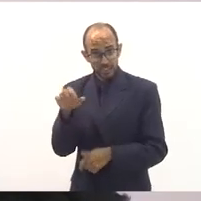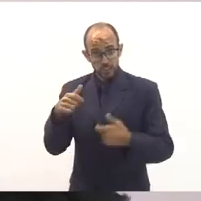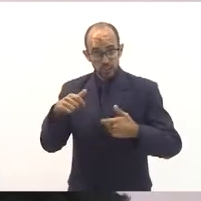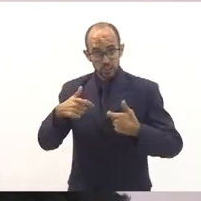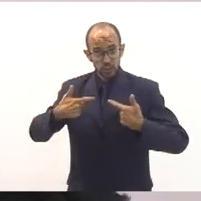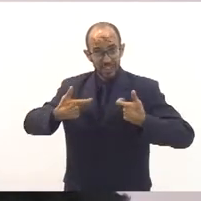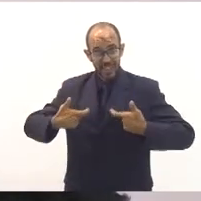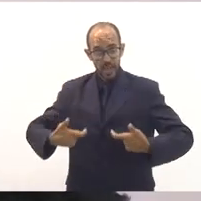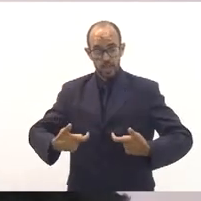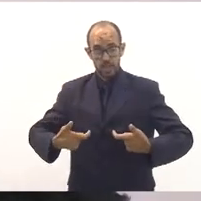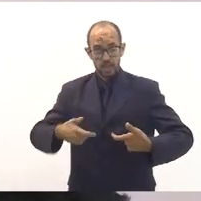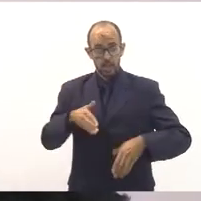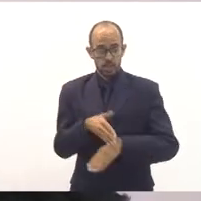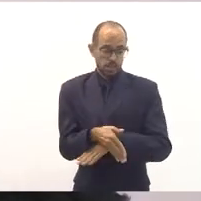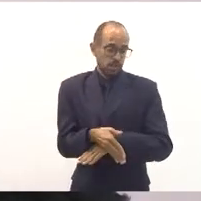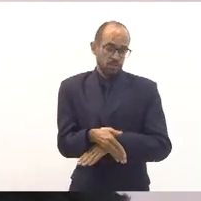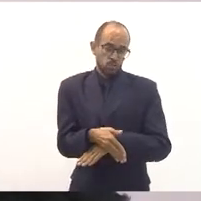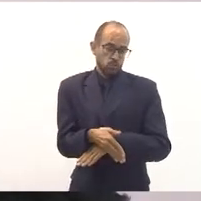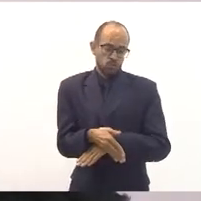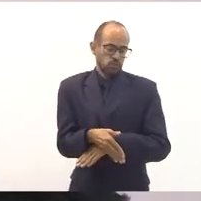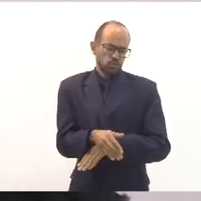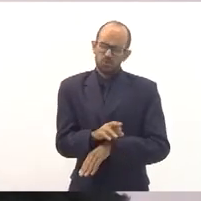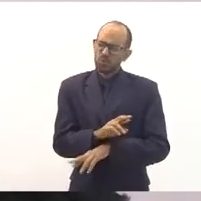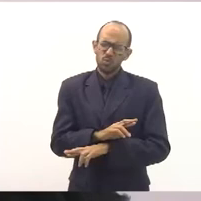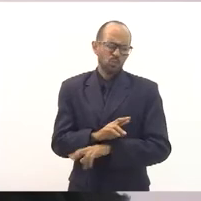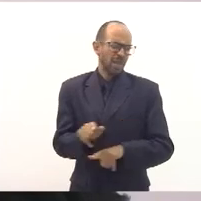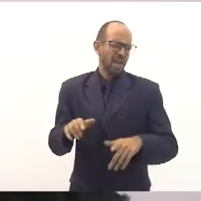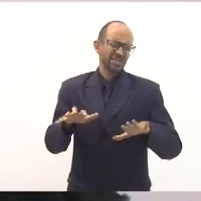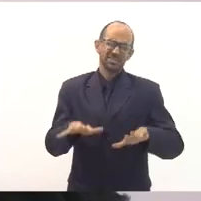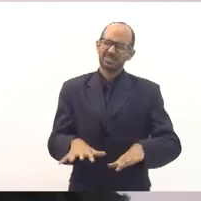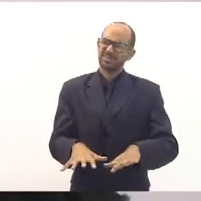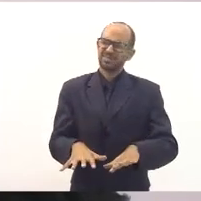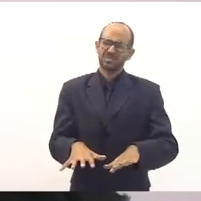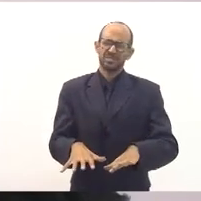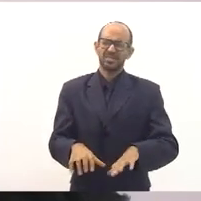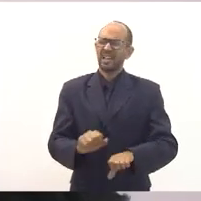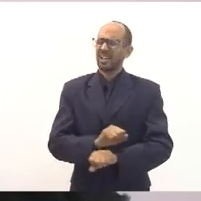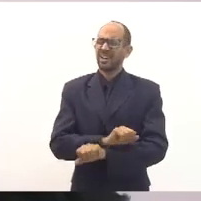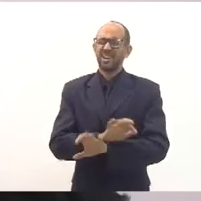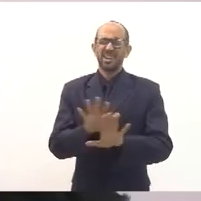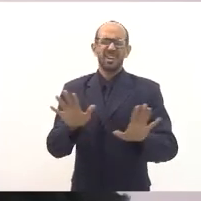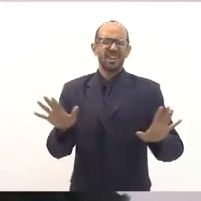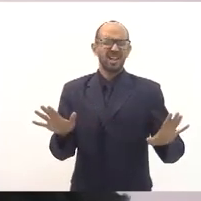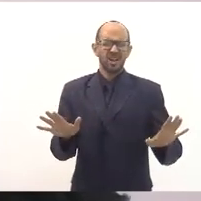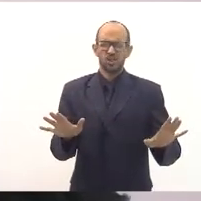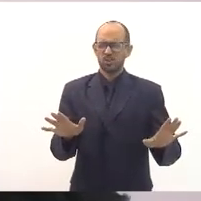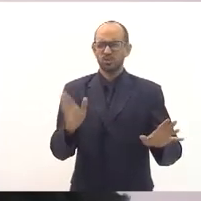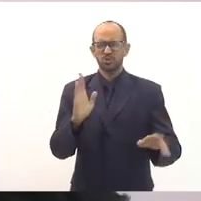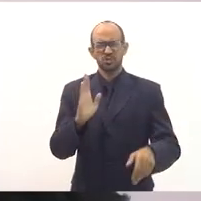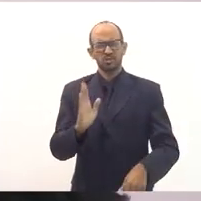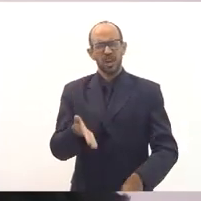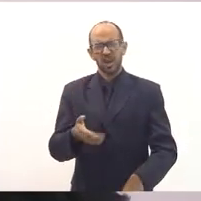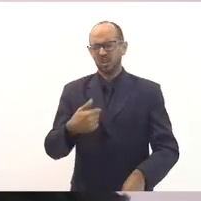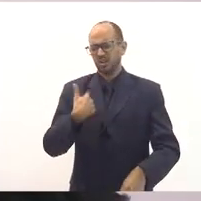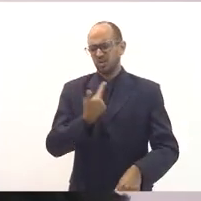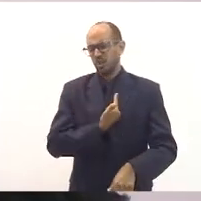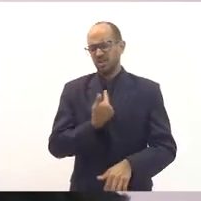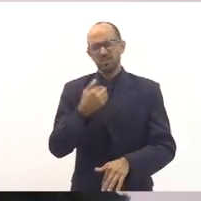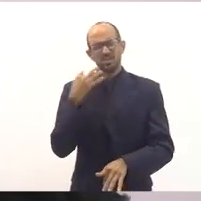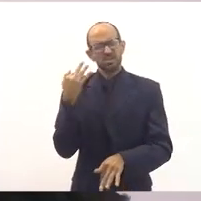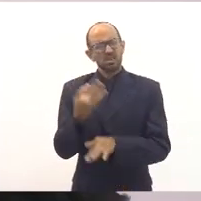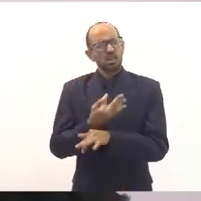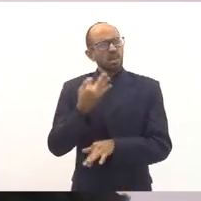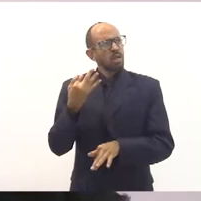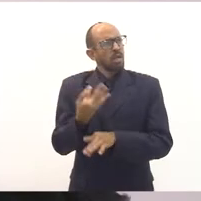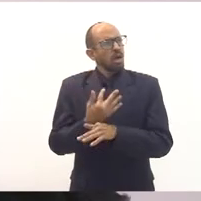gente não é é algo já enviável já tá claro já tá a gente está saturado de